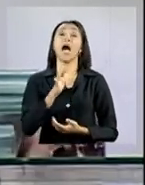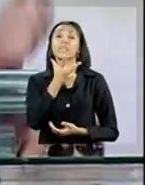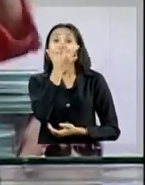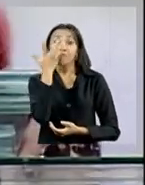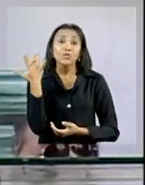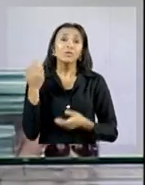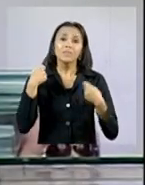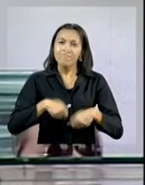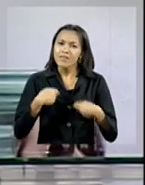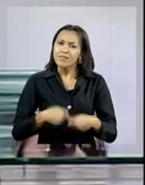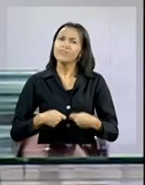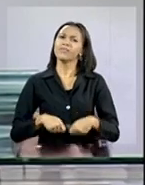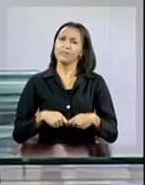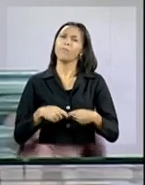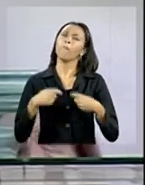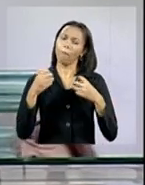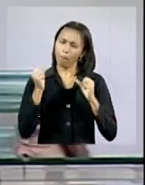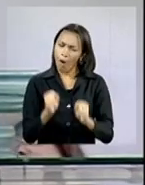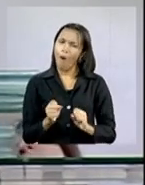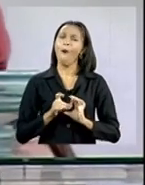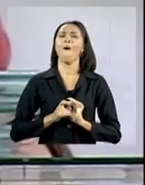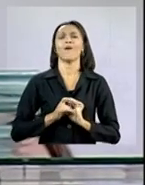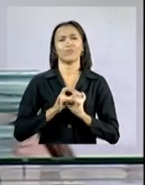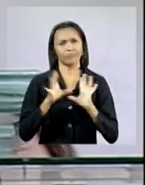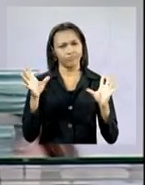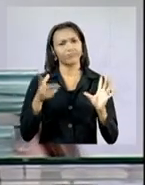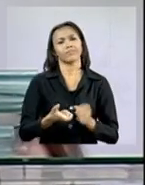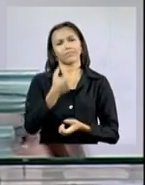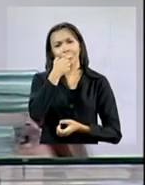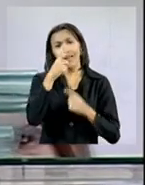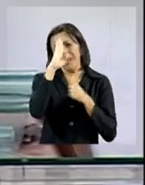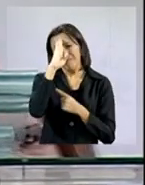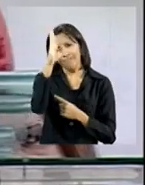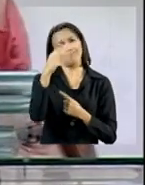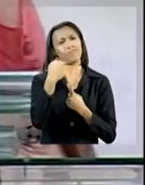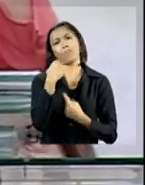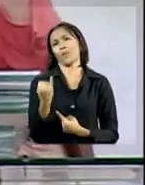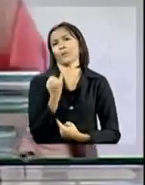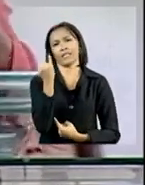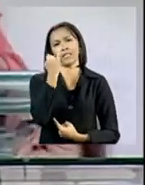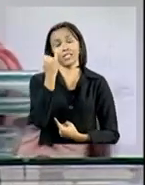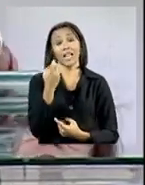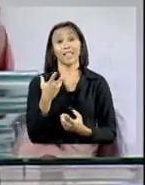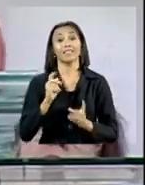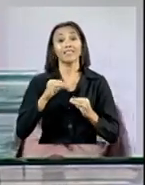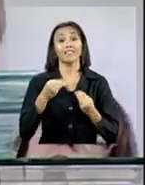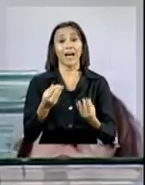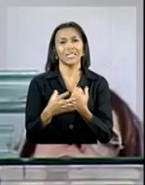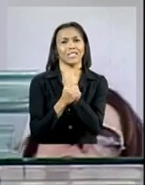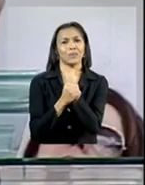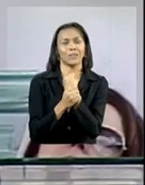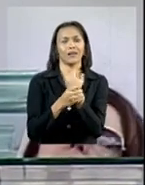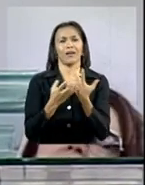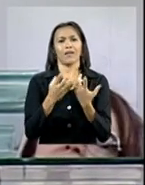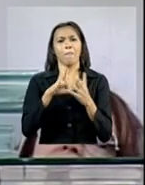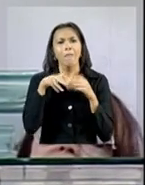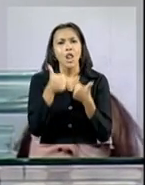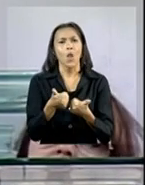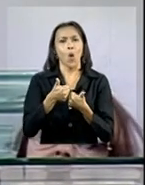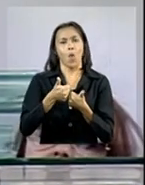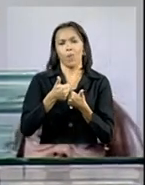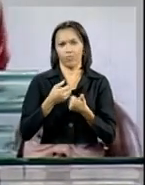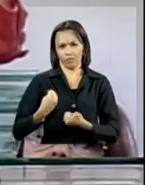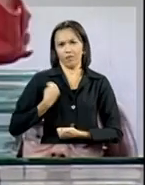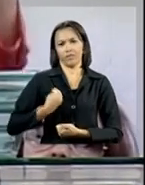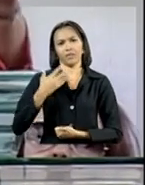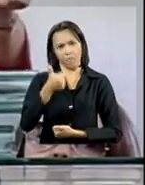que precisam colo prótese porque ela é fundamental porque ela gar uma de vida